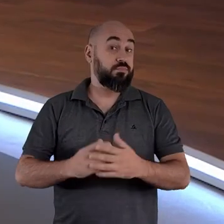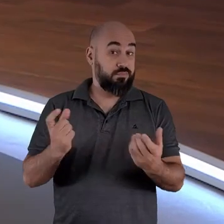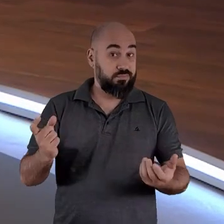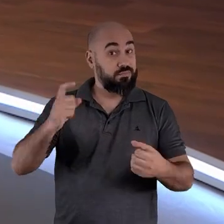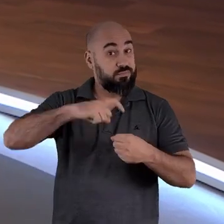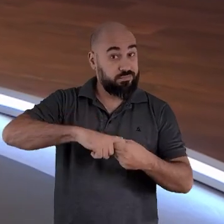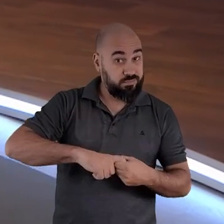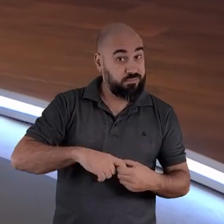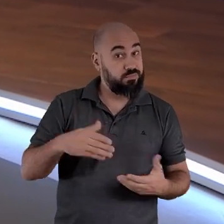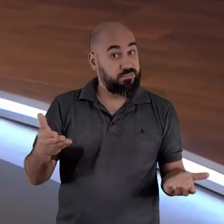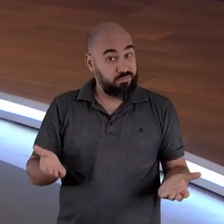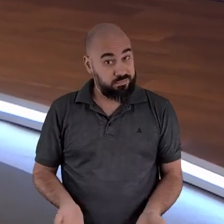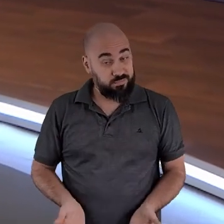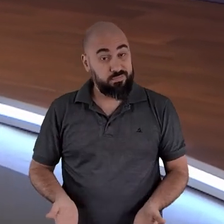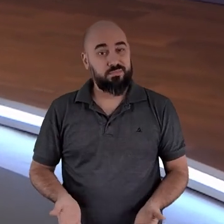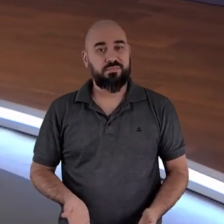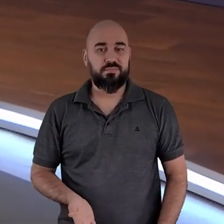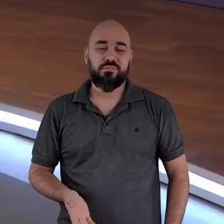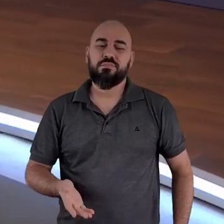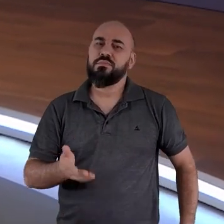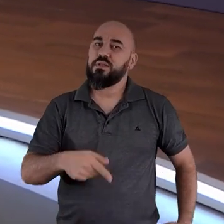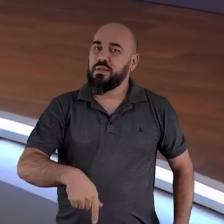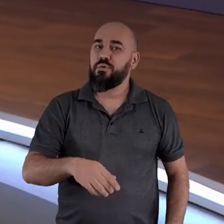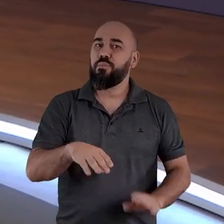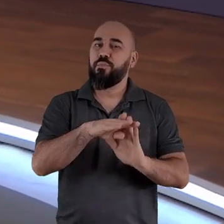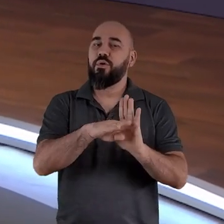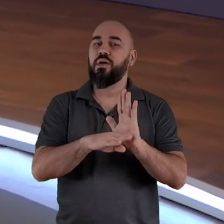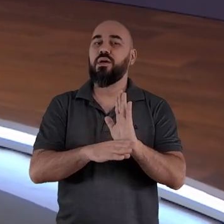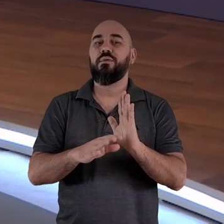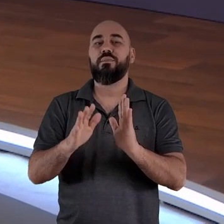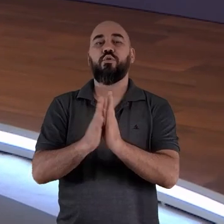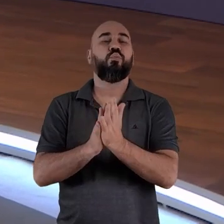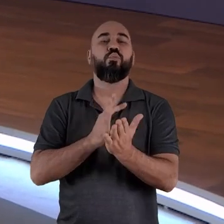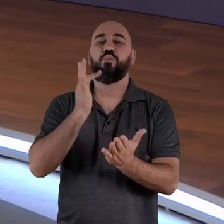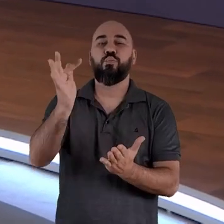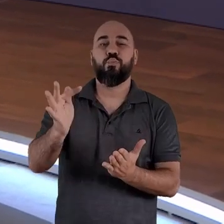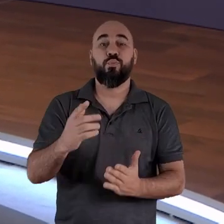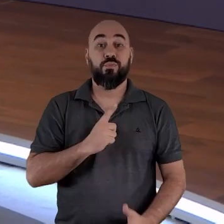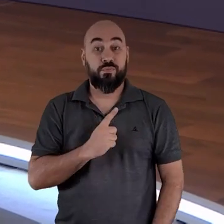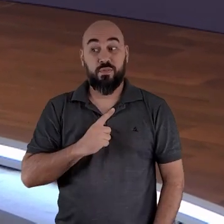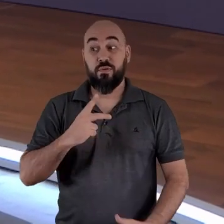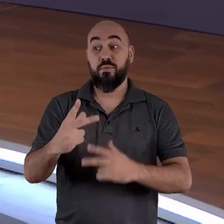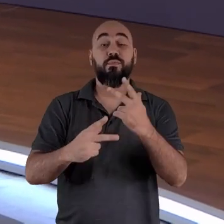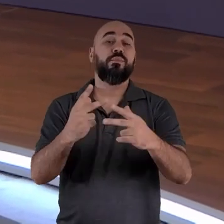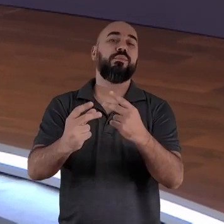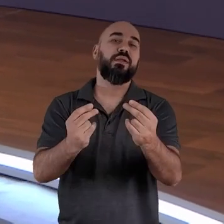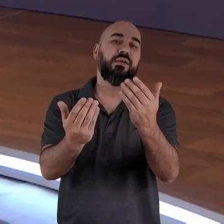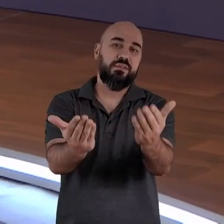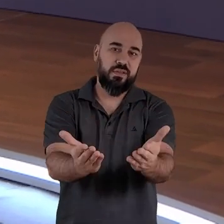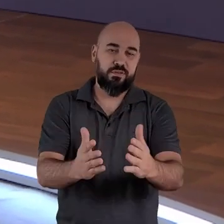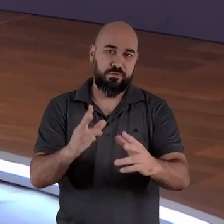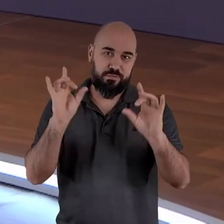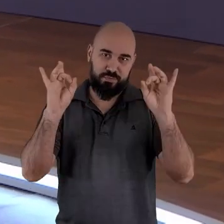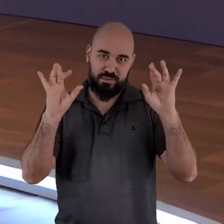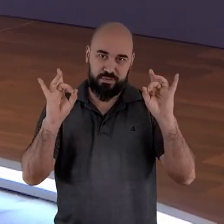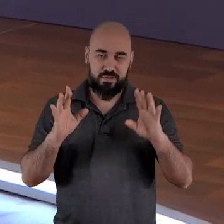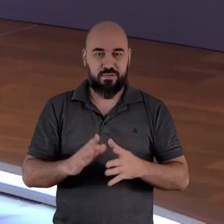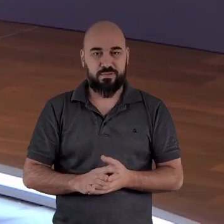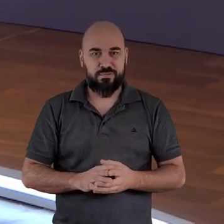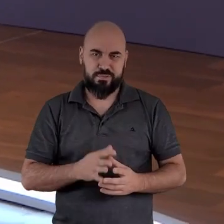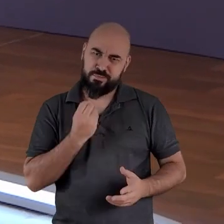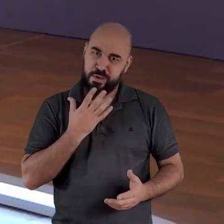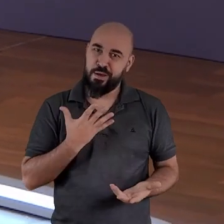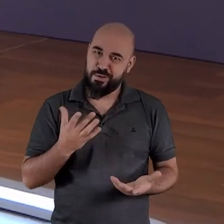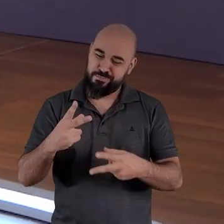Já estamos de volta com o programa A Arena do Futuro e eu tenho aqui nas minhas mãos um presente especial para você. É sempre bom